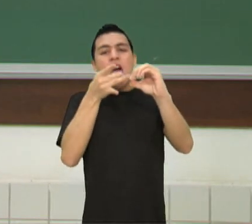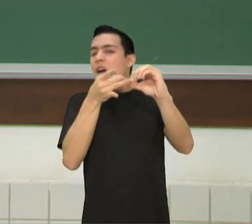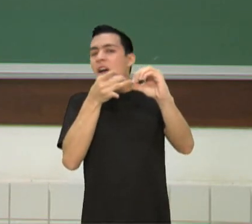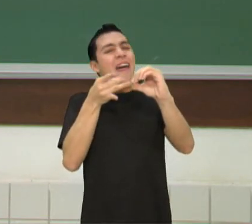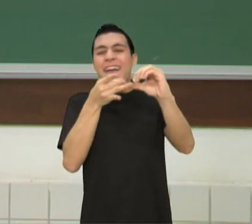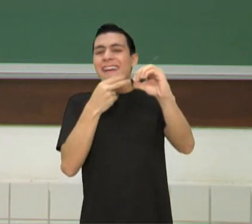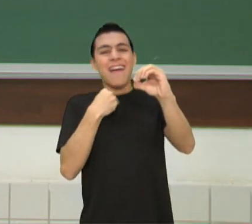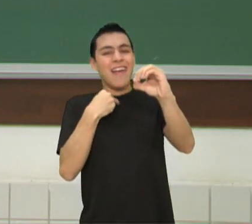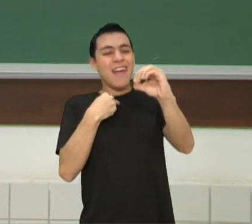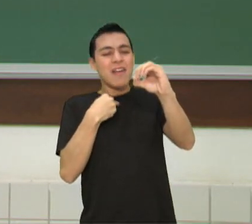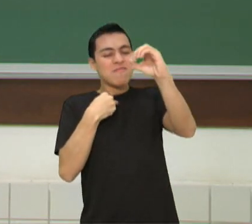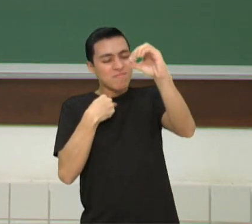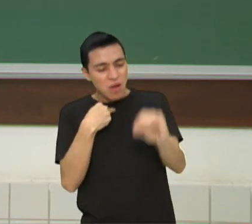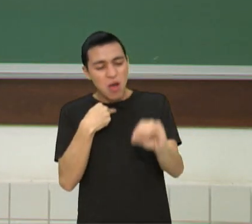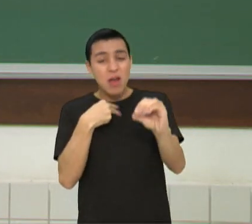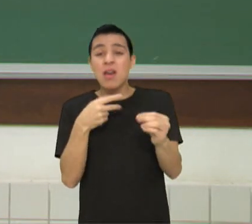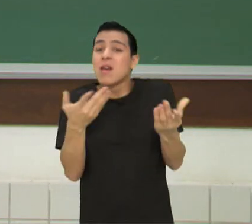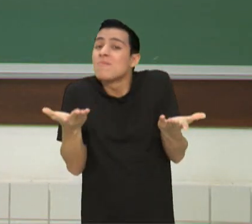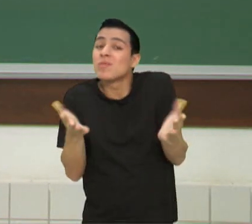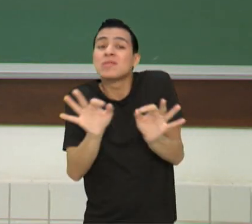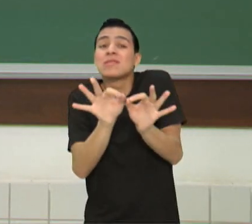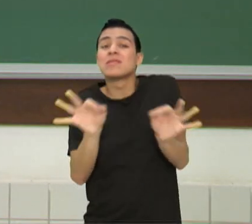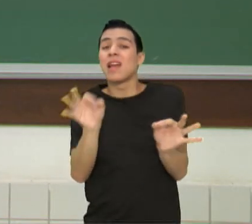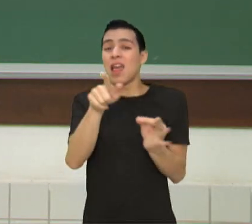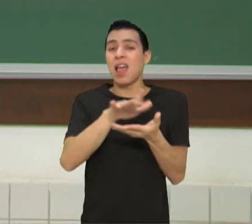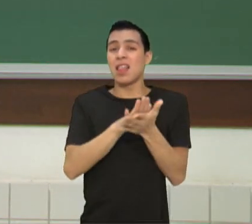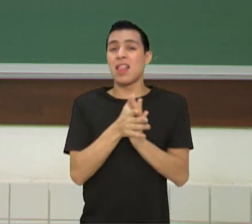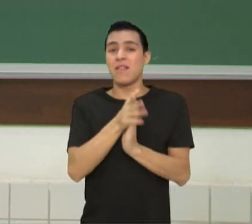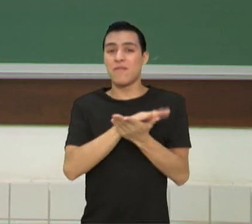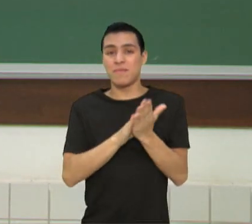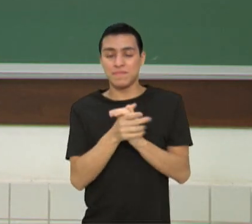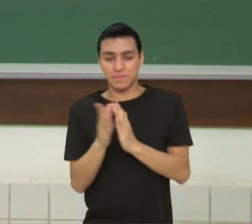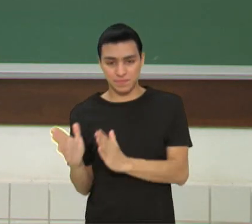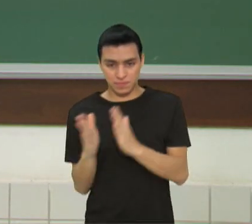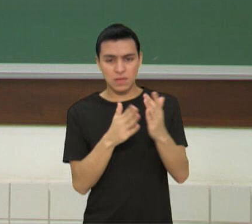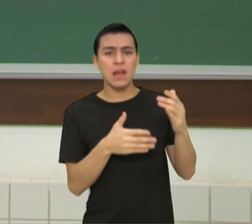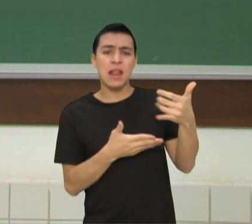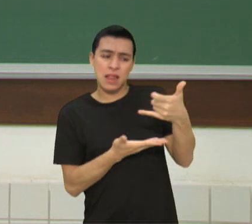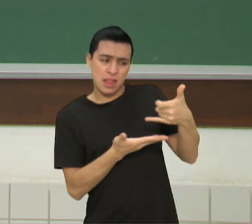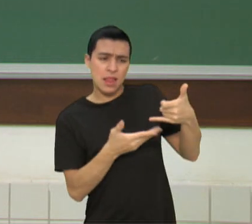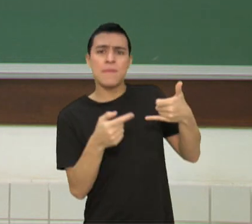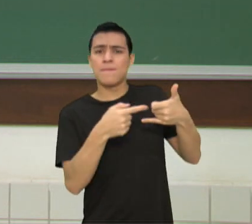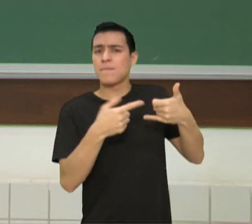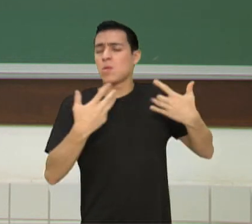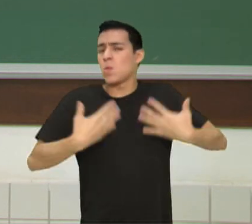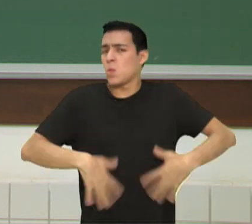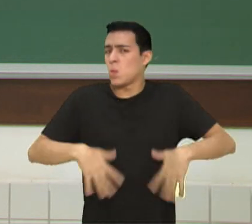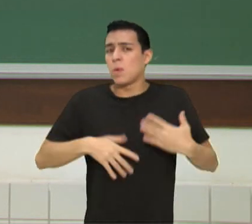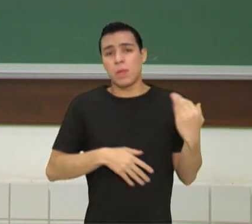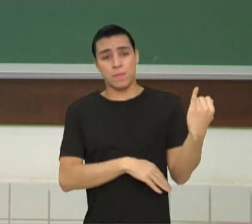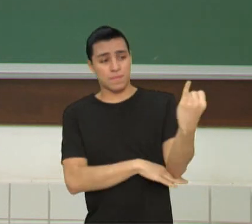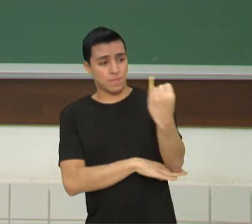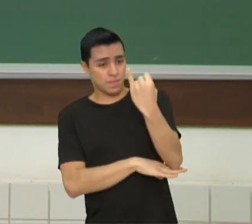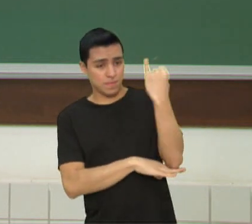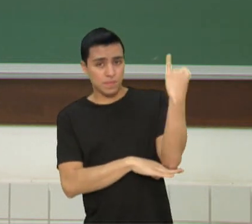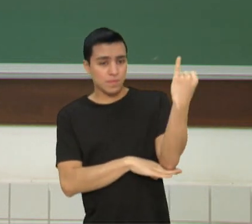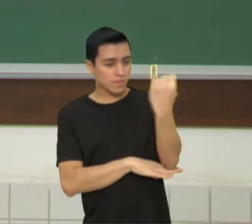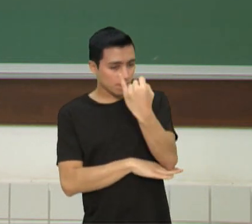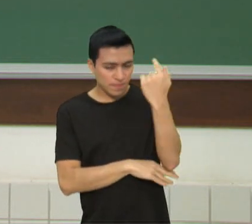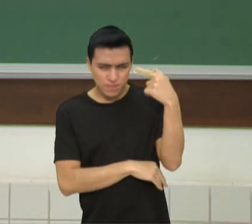Entenderam? Simplesmente lavando as mãos. Os lipídios são muito importantes, eles também são componentes, de certa